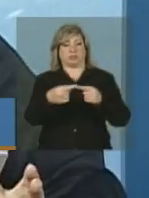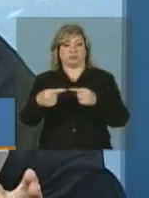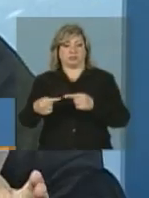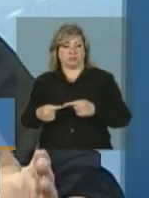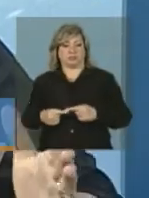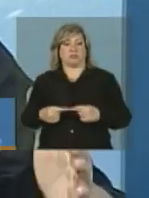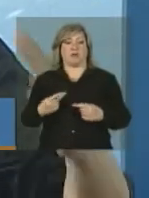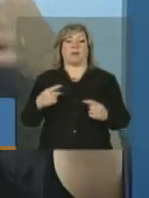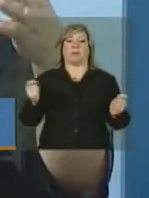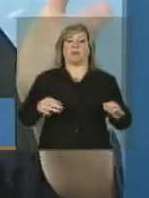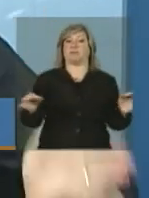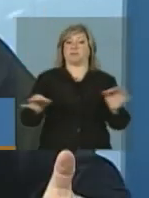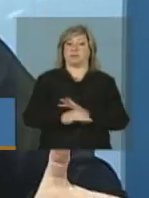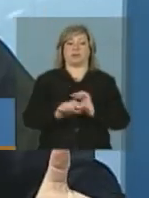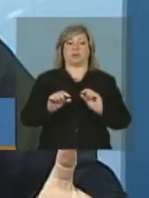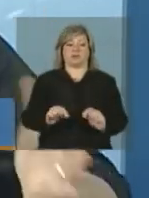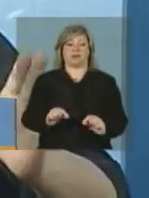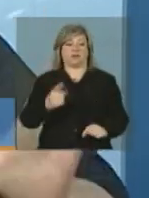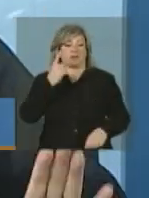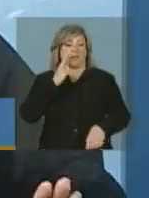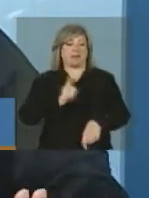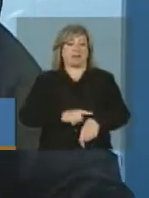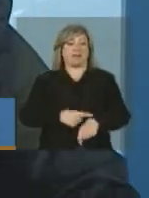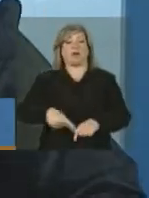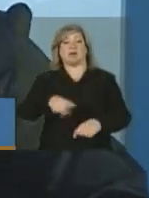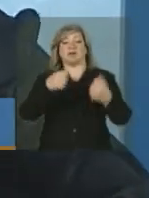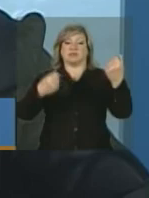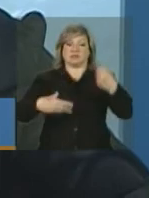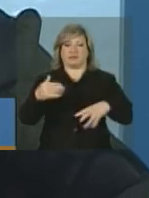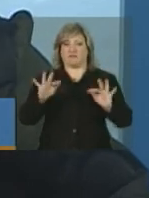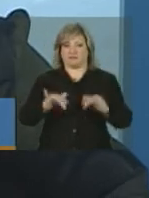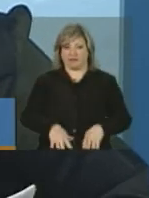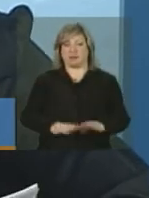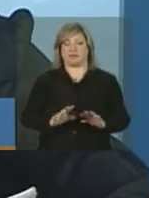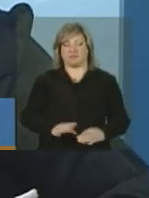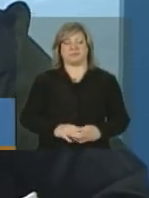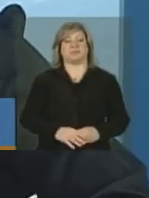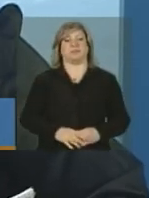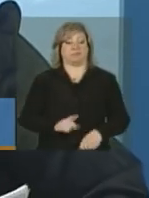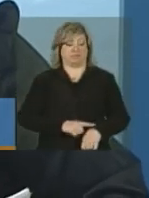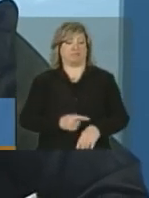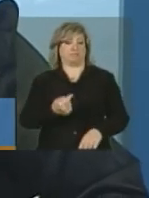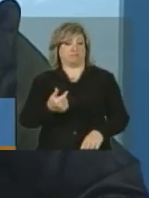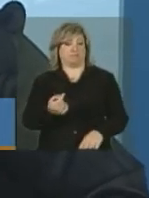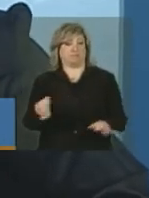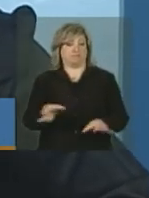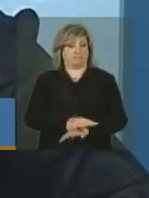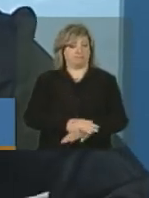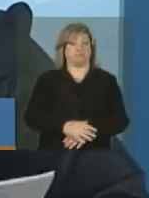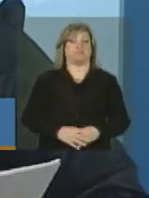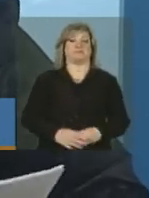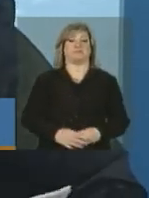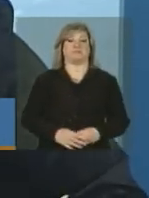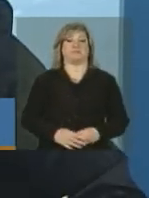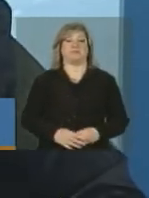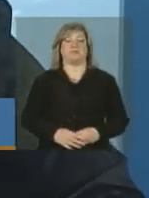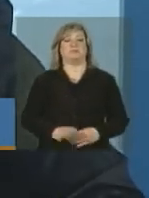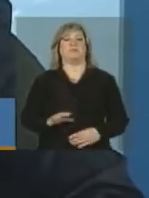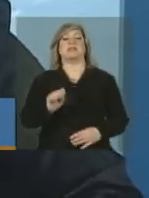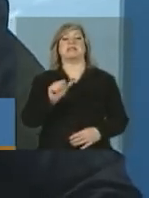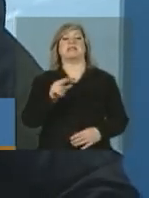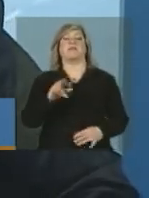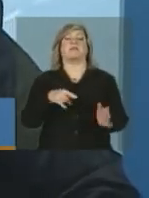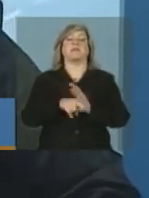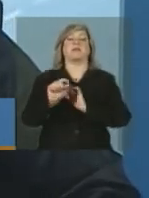gente poder encerrar e dê tempo, então, de vocês fazerem as considerações finais, que o nosso tempo está bem curto, estamos chegando ao fim. Sávio,